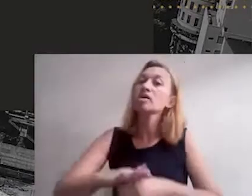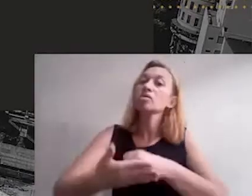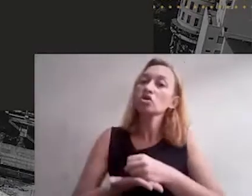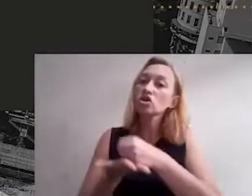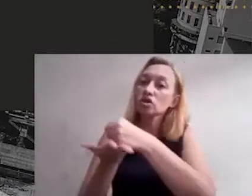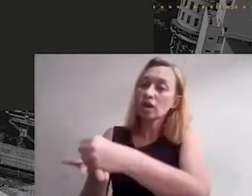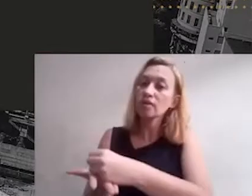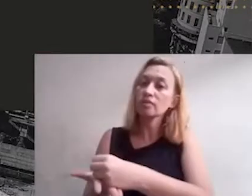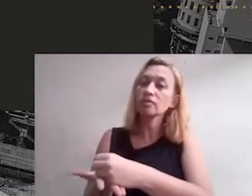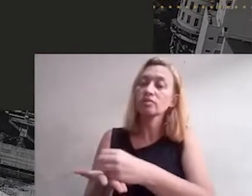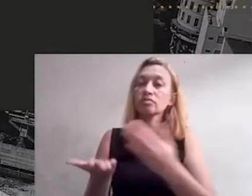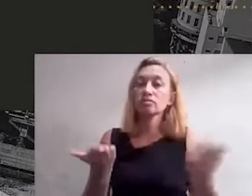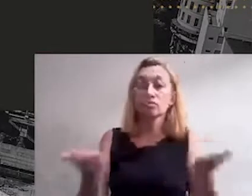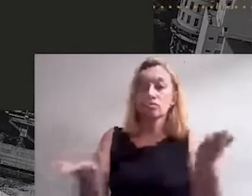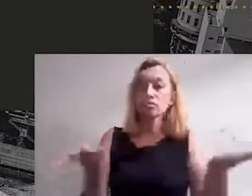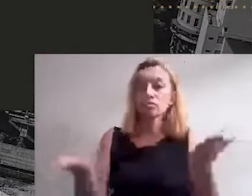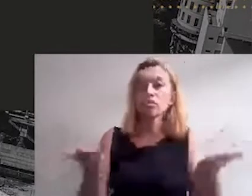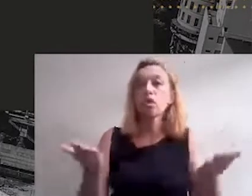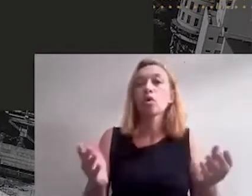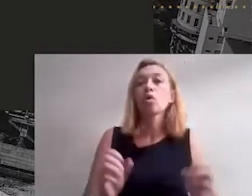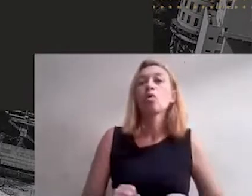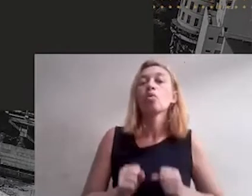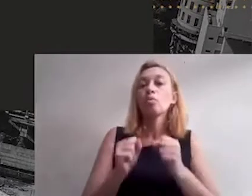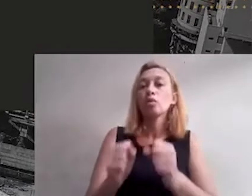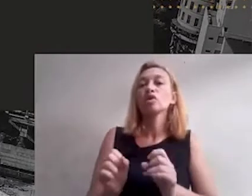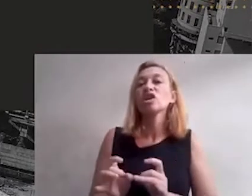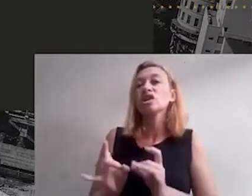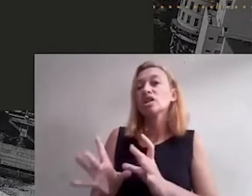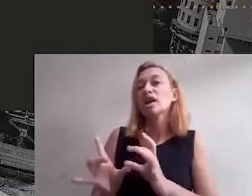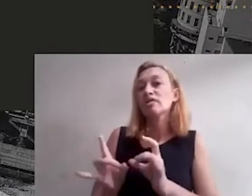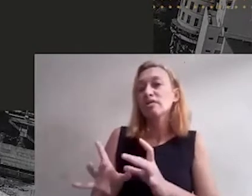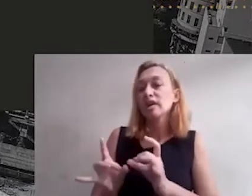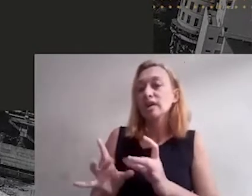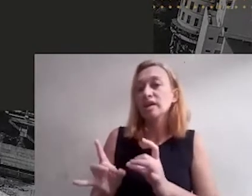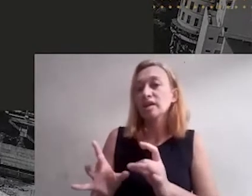o poder do consumidor talvez seja o poder mais